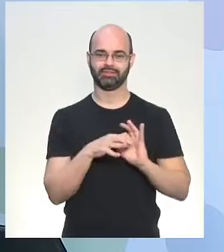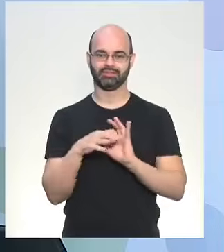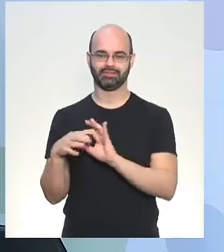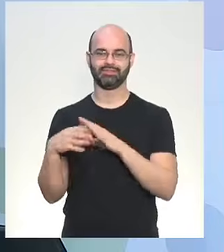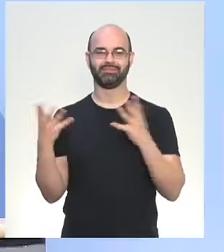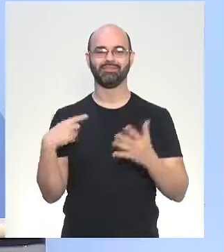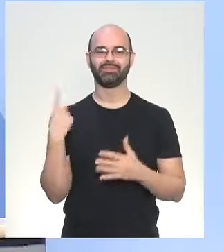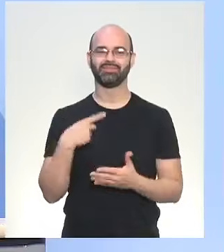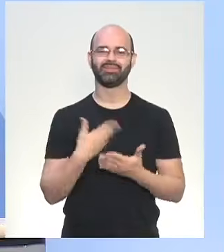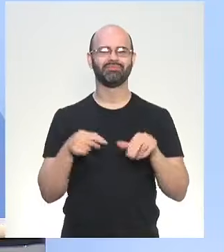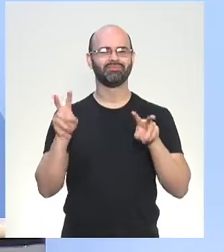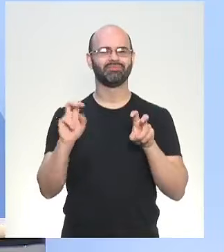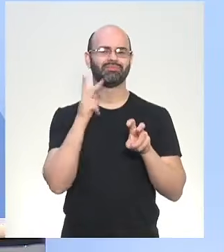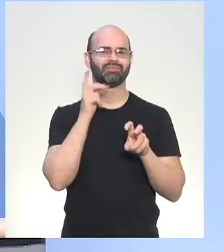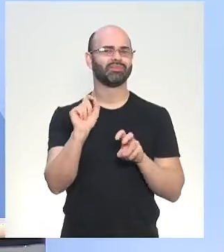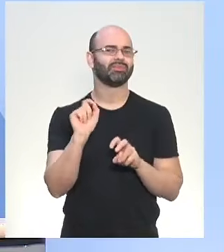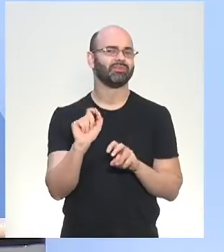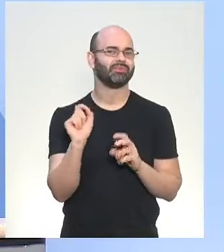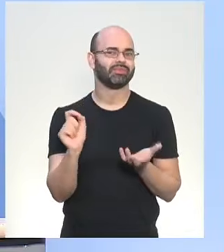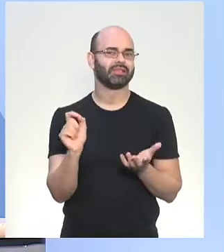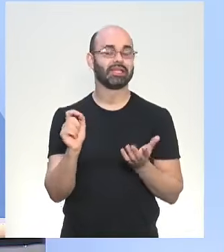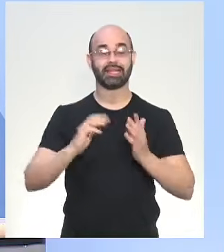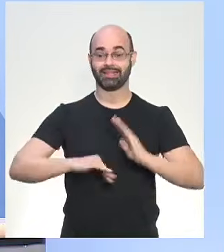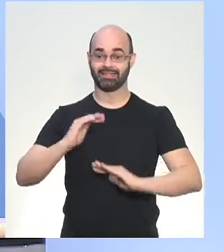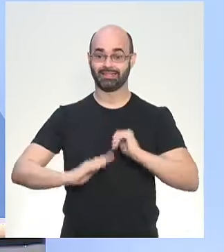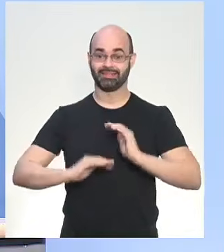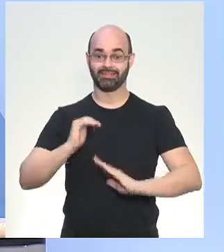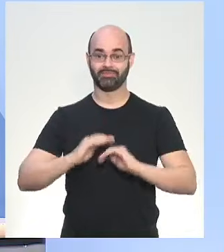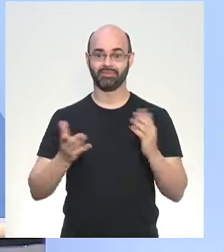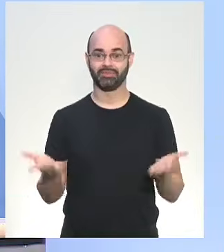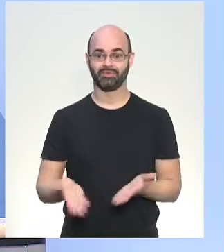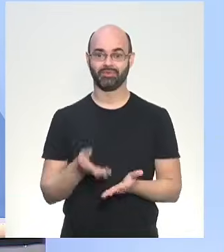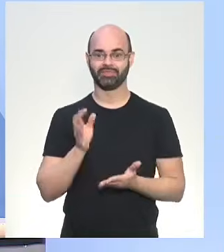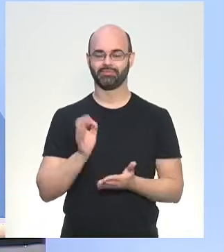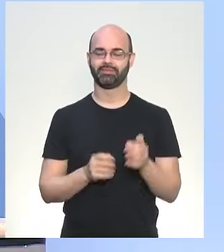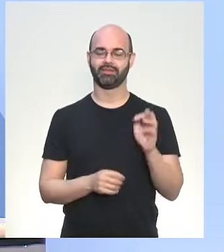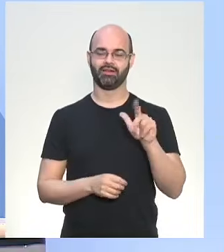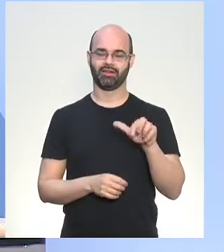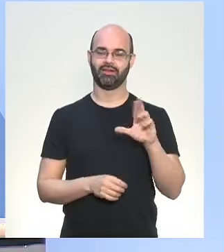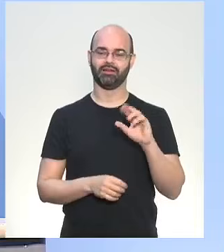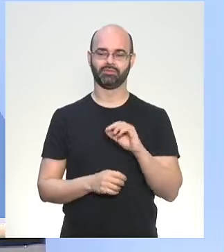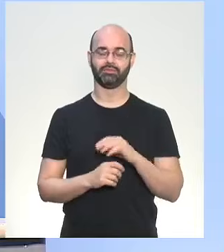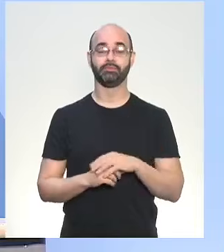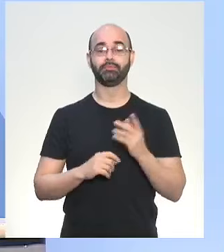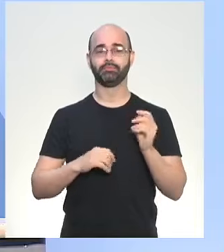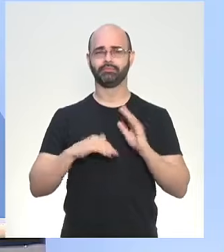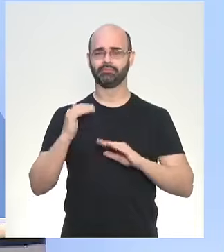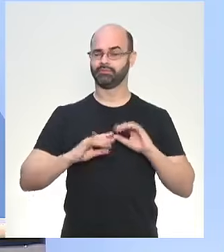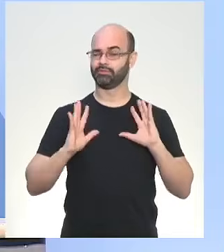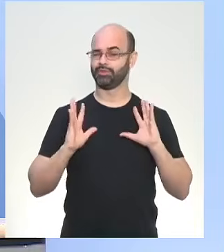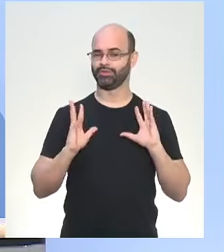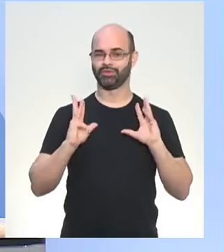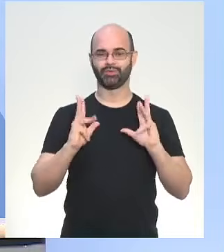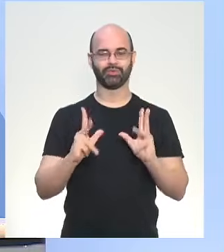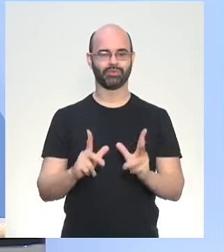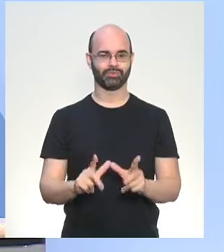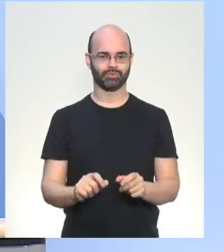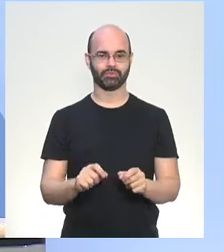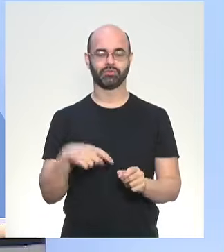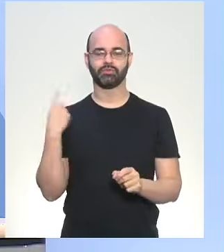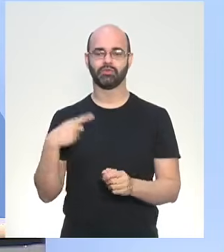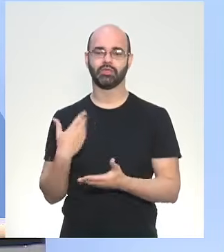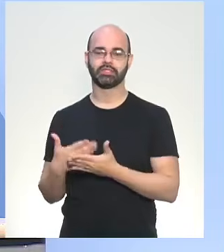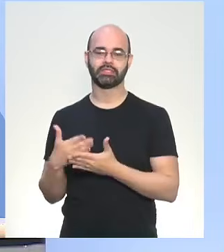trabalhar hoje. As habilidades, claro, todas as habilidades que estarão aí dando fundamento para o